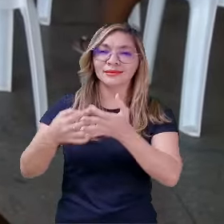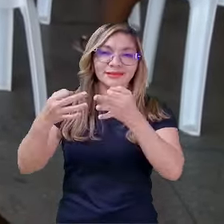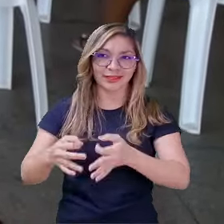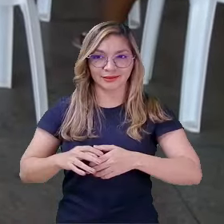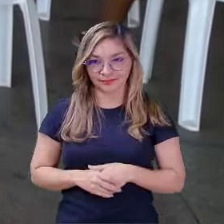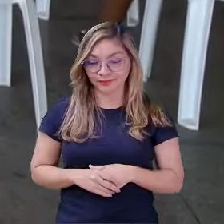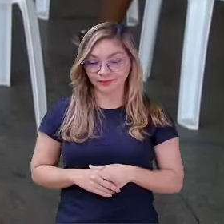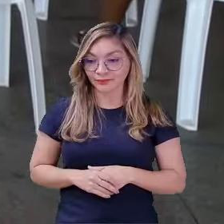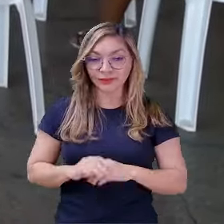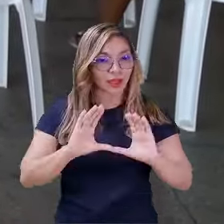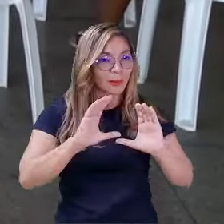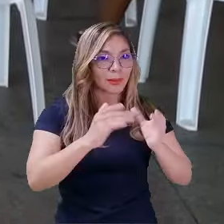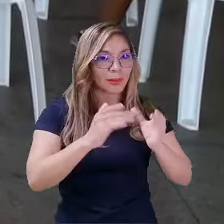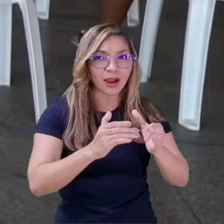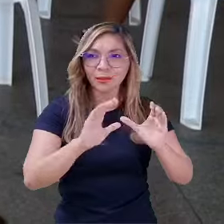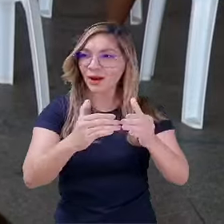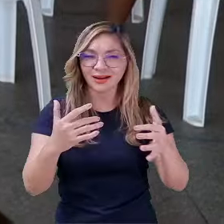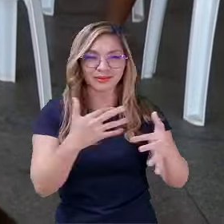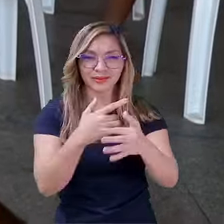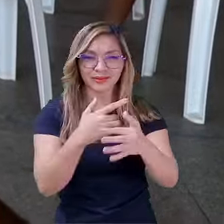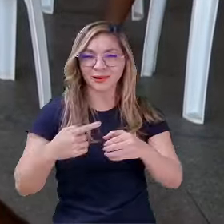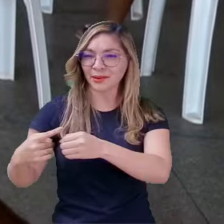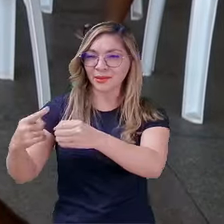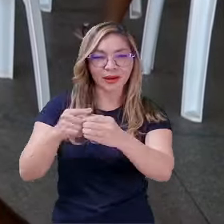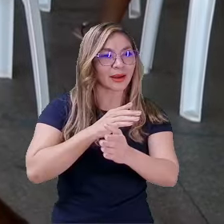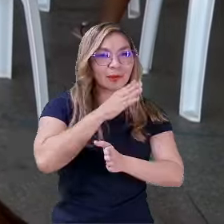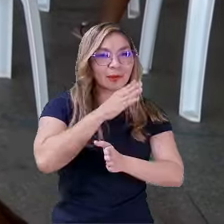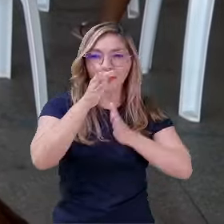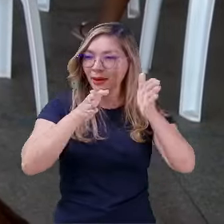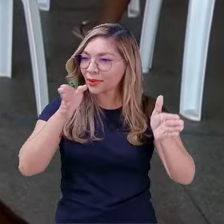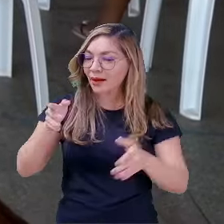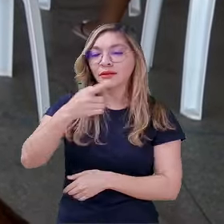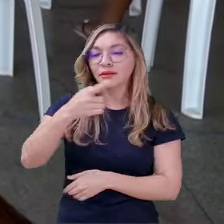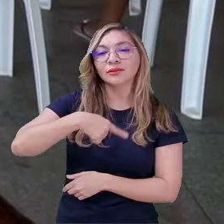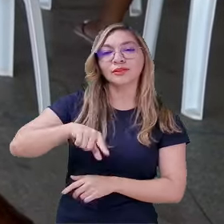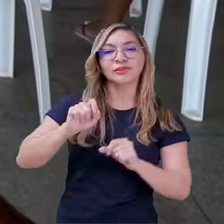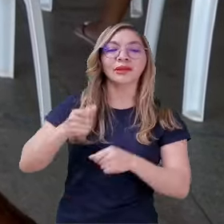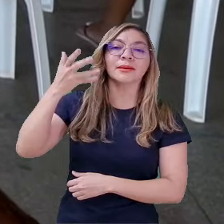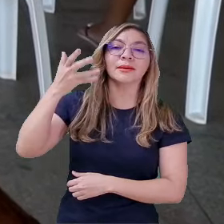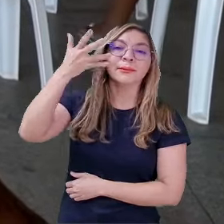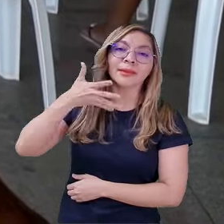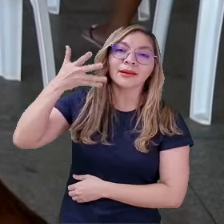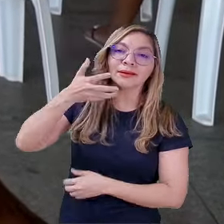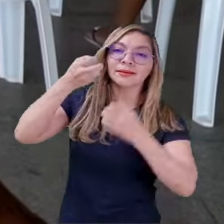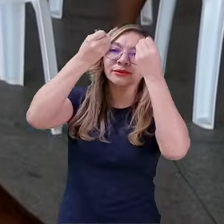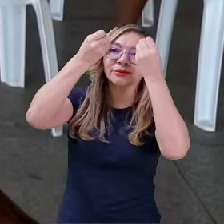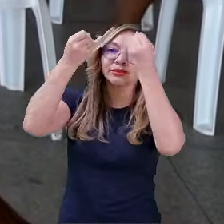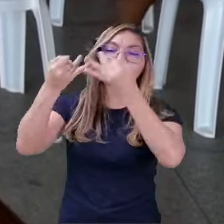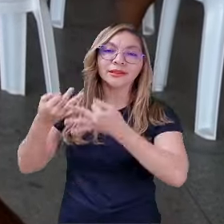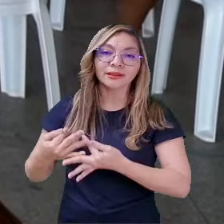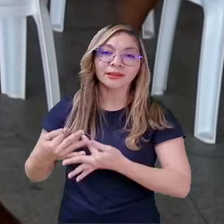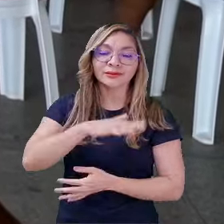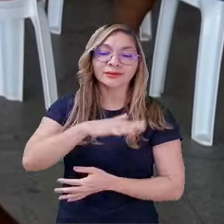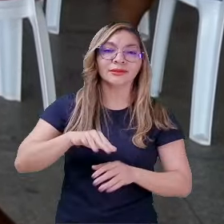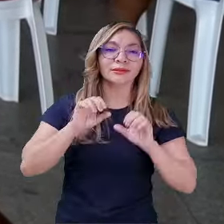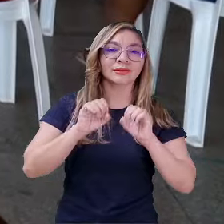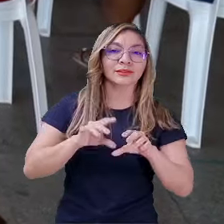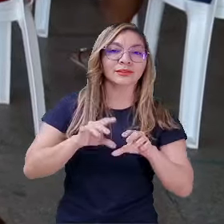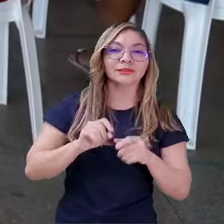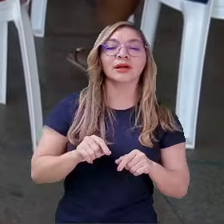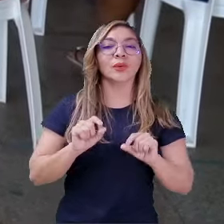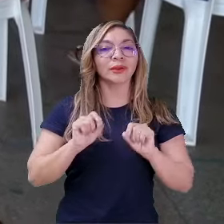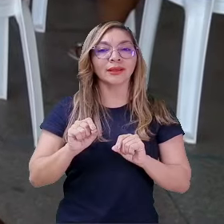oportunidade de passar, nós levamos uma palestra esclarecedora, educativa, sobre violência doméstica e também sobre os